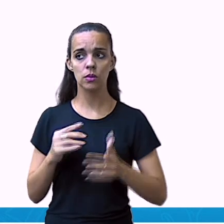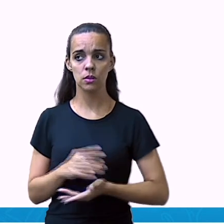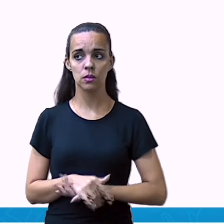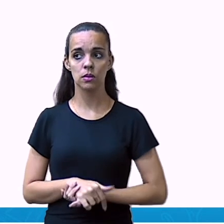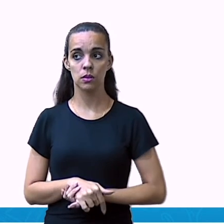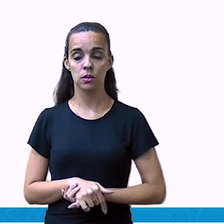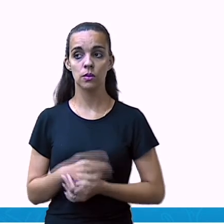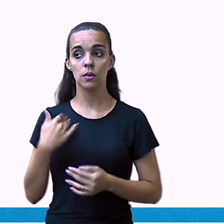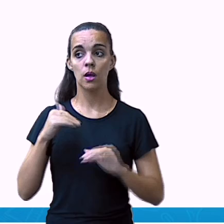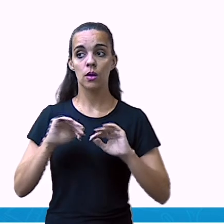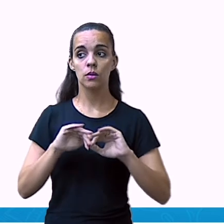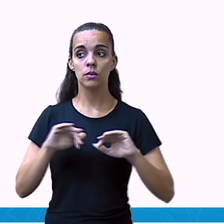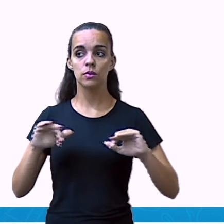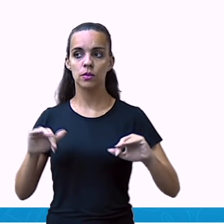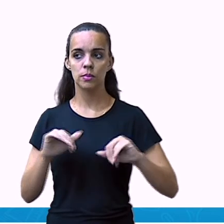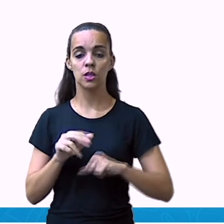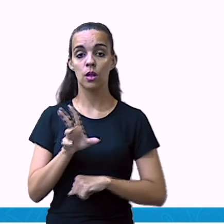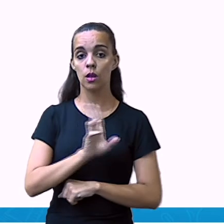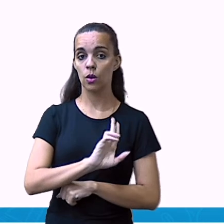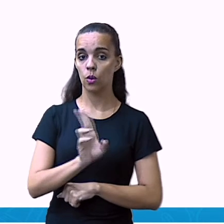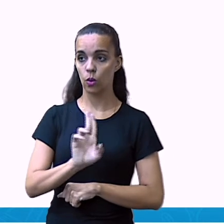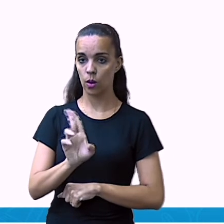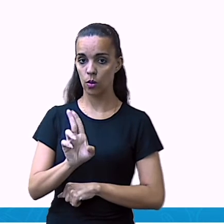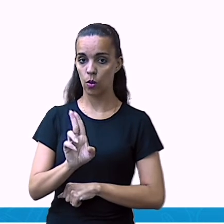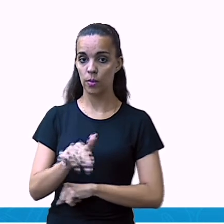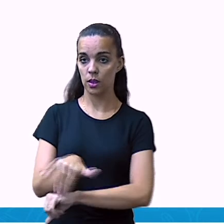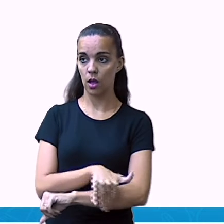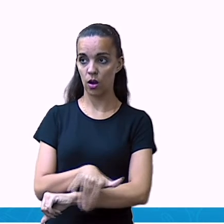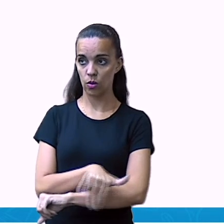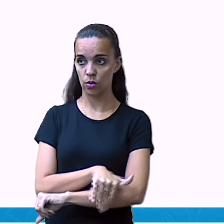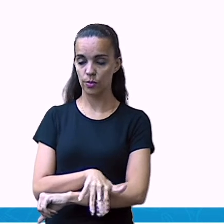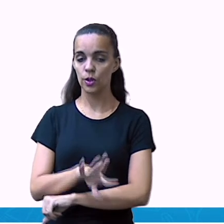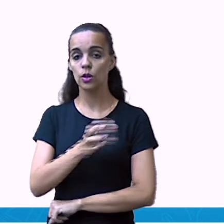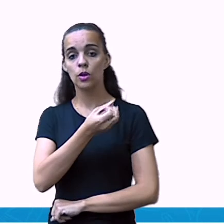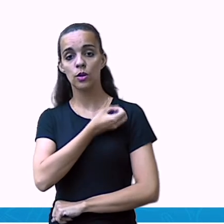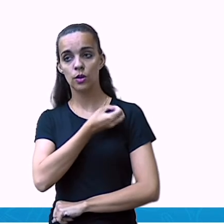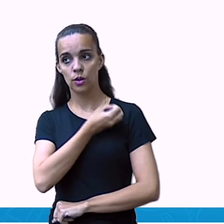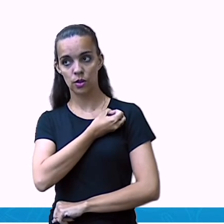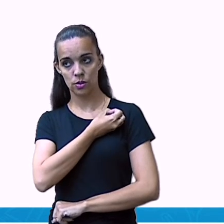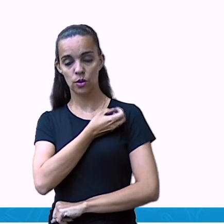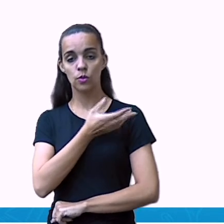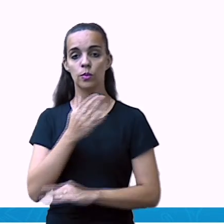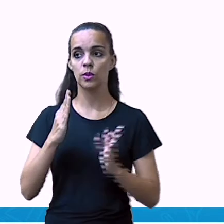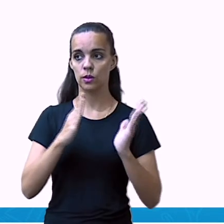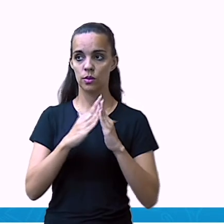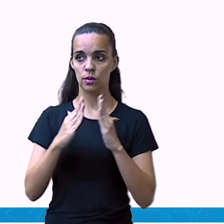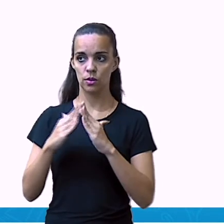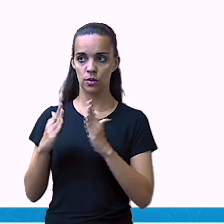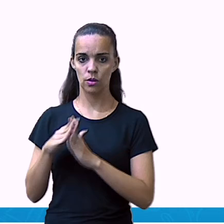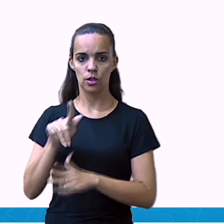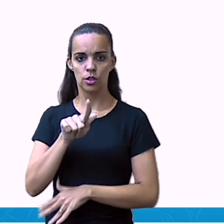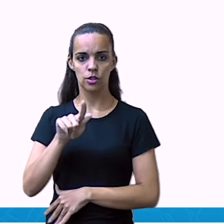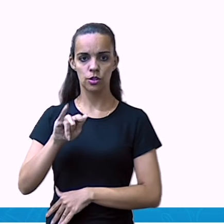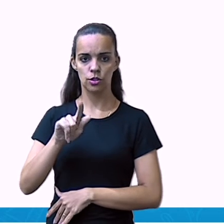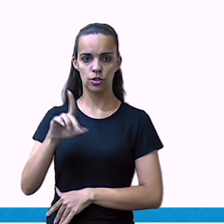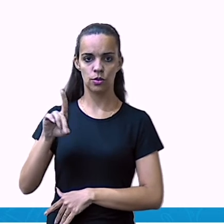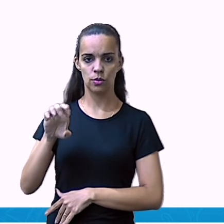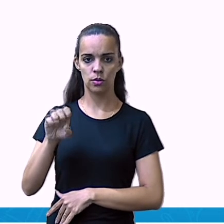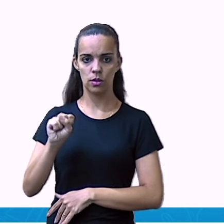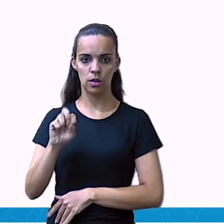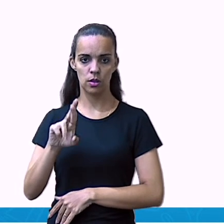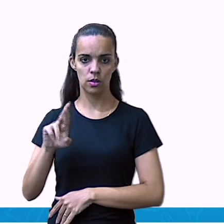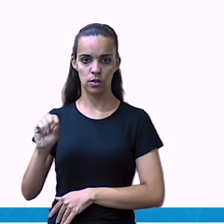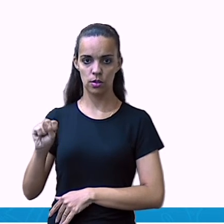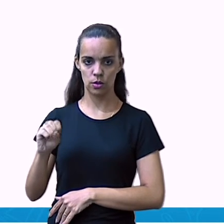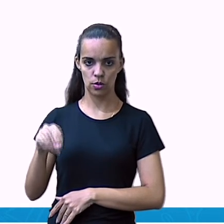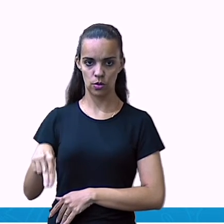Está separando o nome da rua do número da casa de Gilderson. E